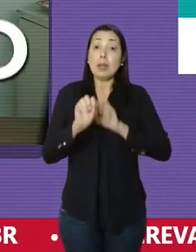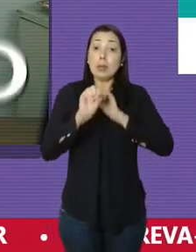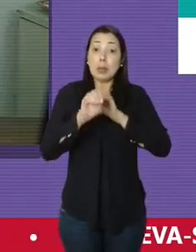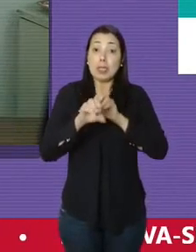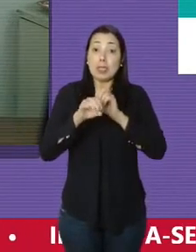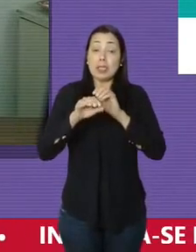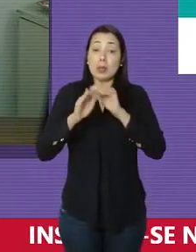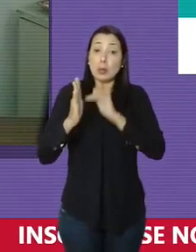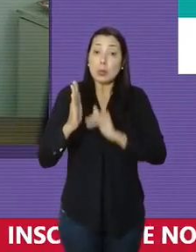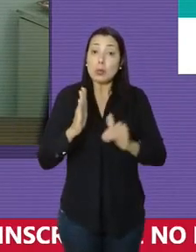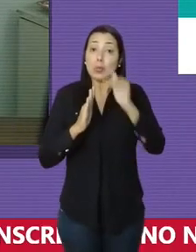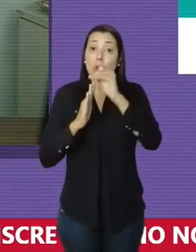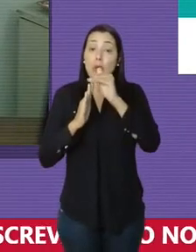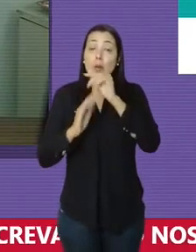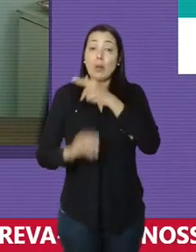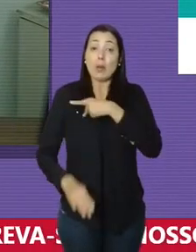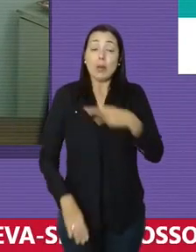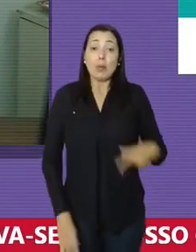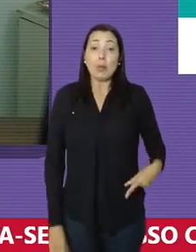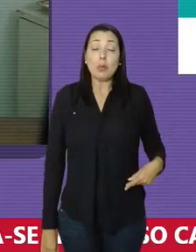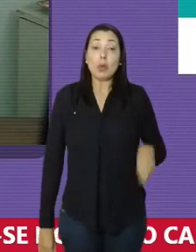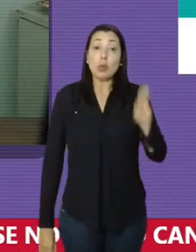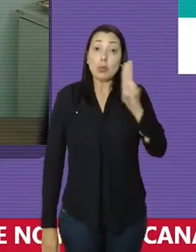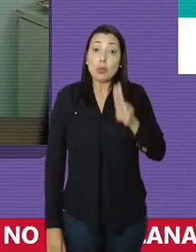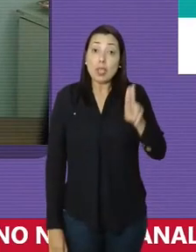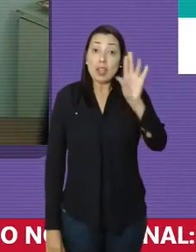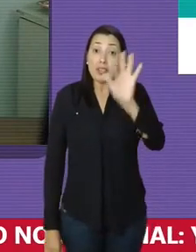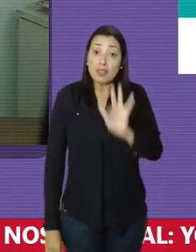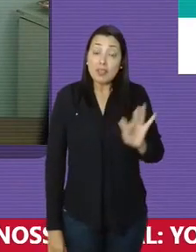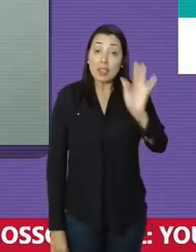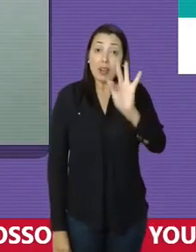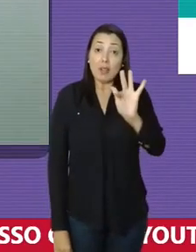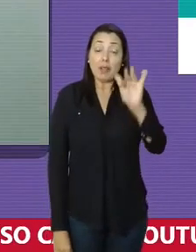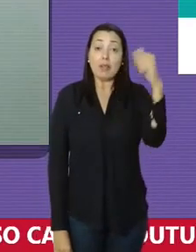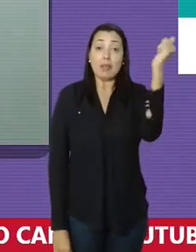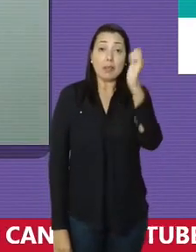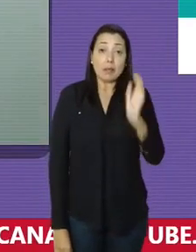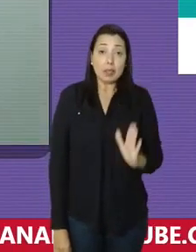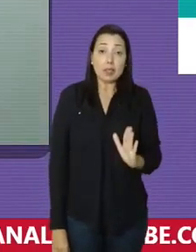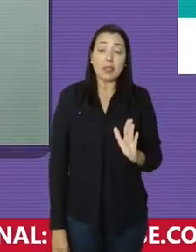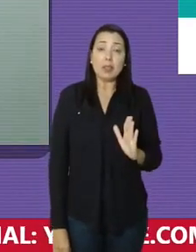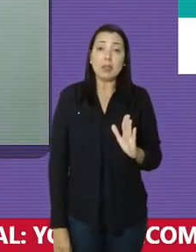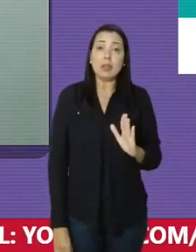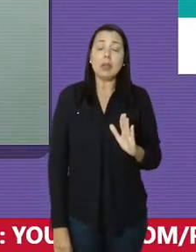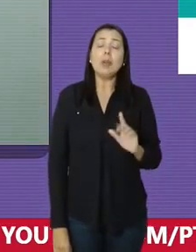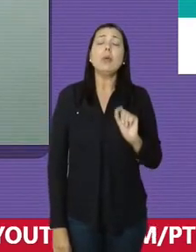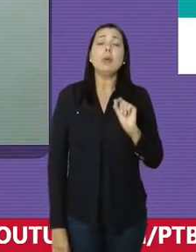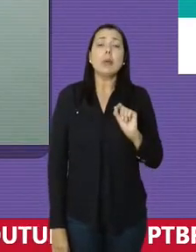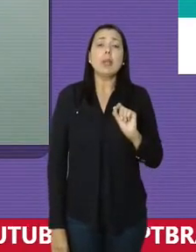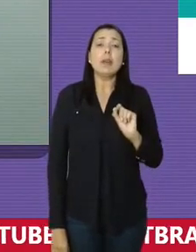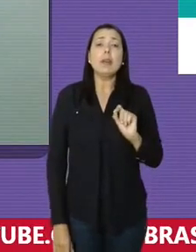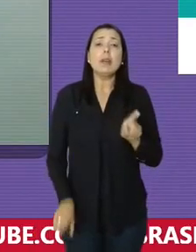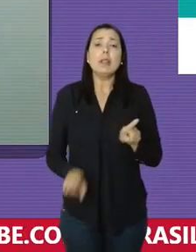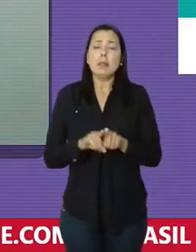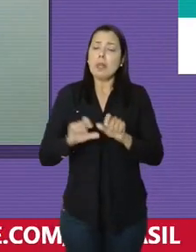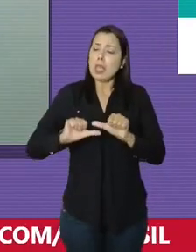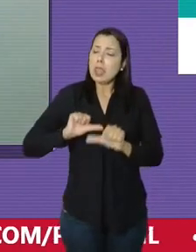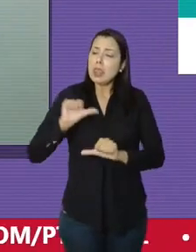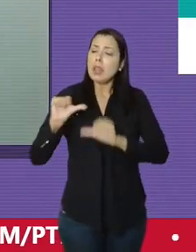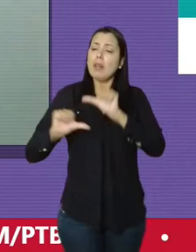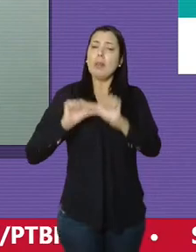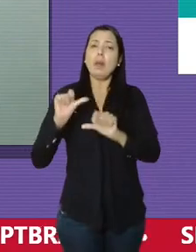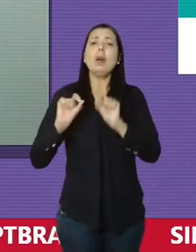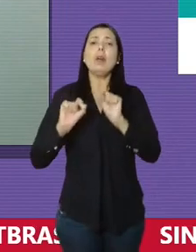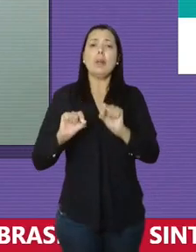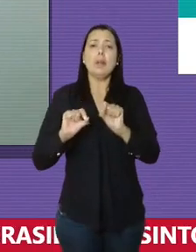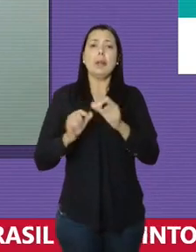superior público, das universidades federais brasileiras, quer nada mais, nada menos do que transformar